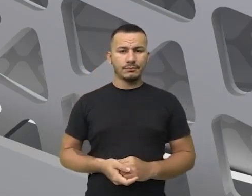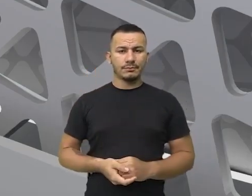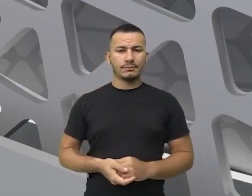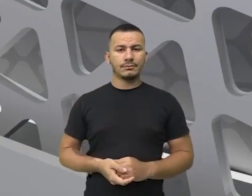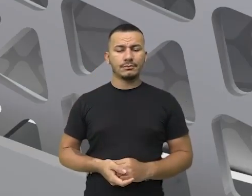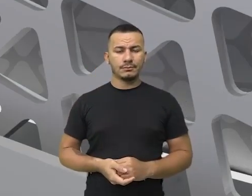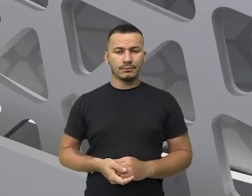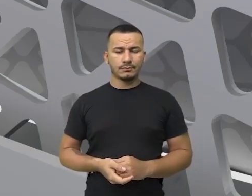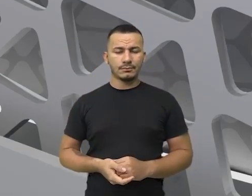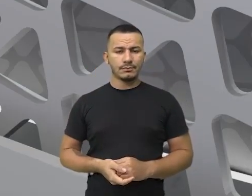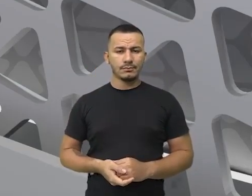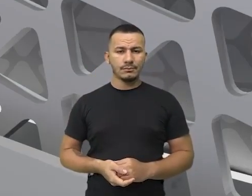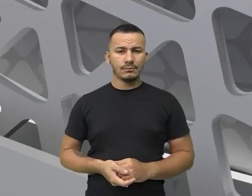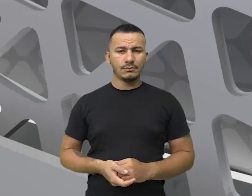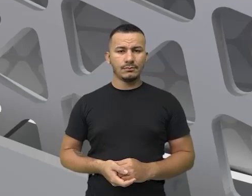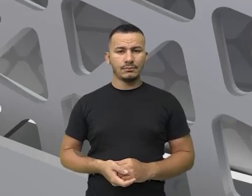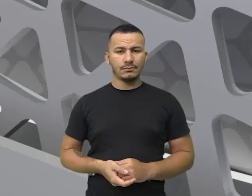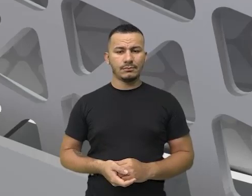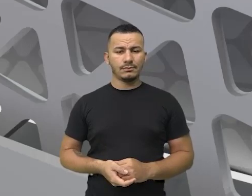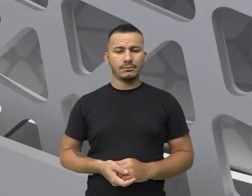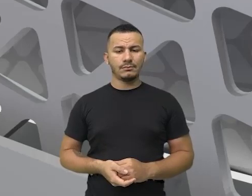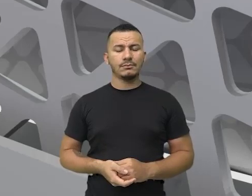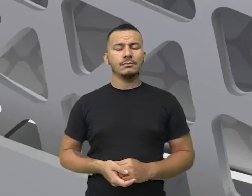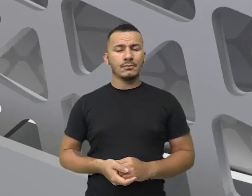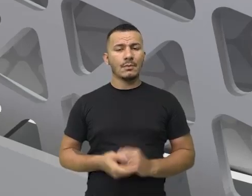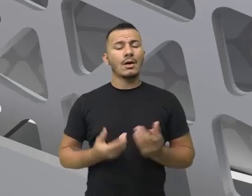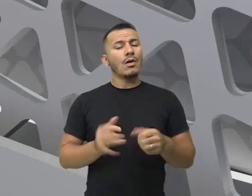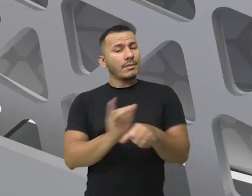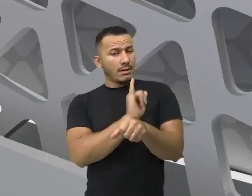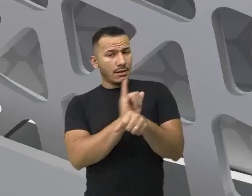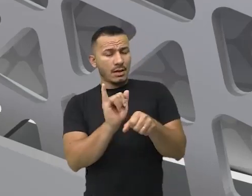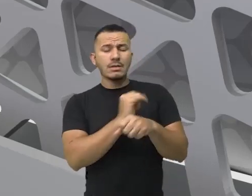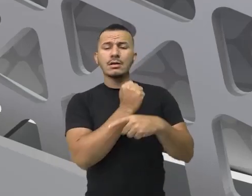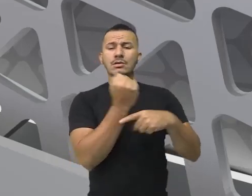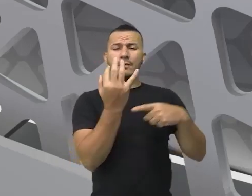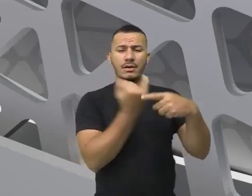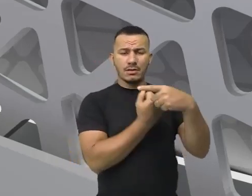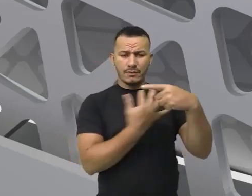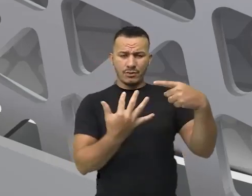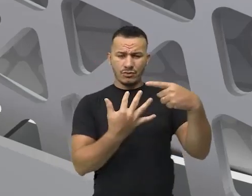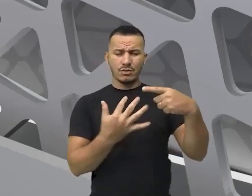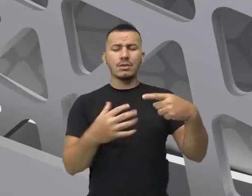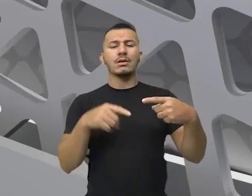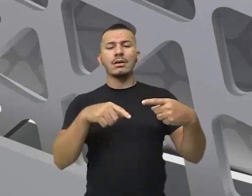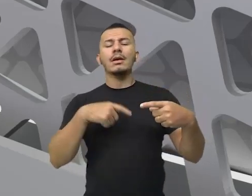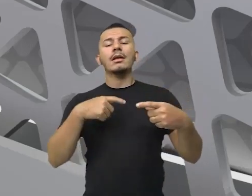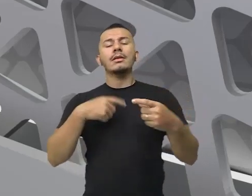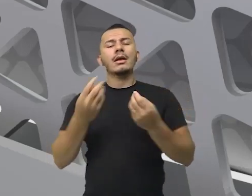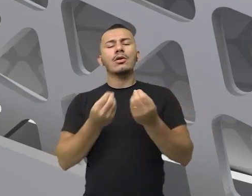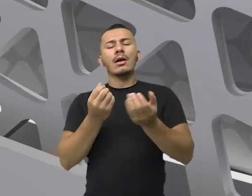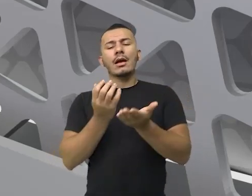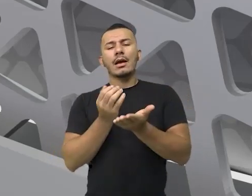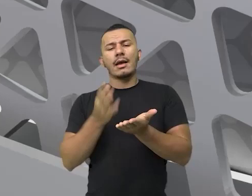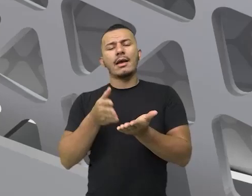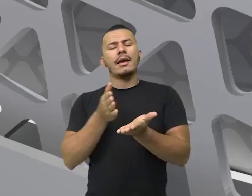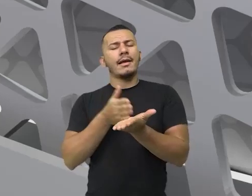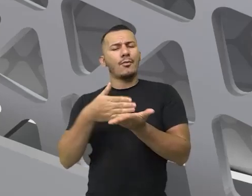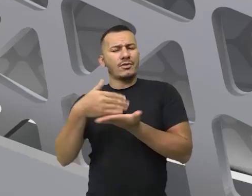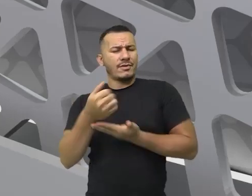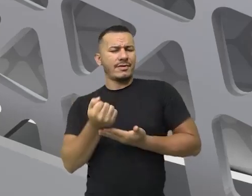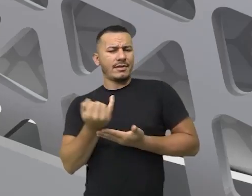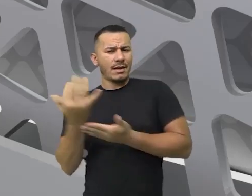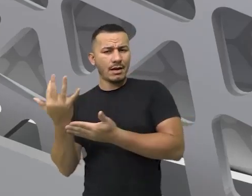ó. A maneira como a gente vai dividir, a quantidade como está dividido, vai ser o nosso denominador.